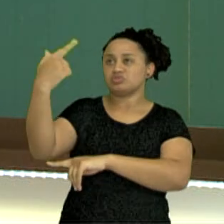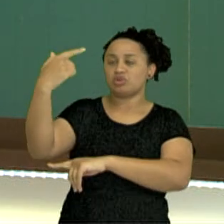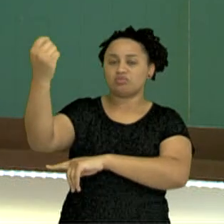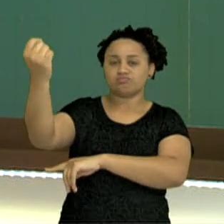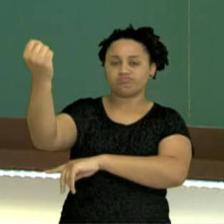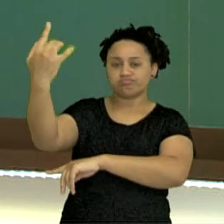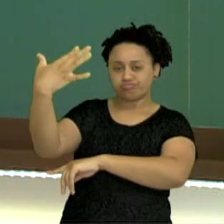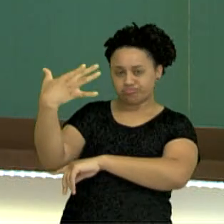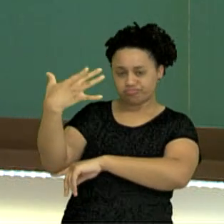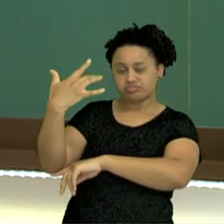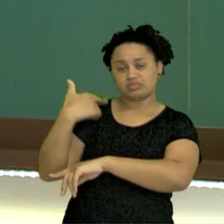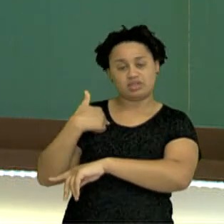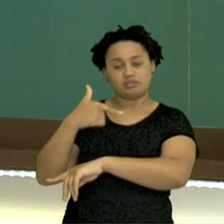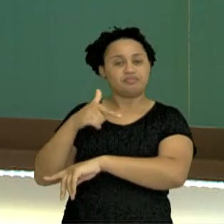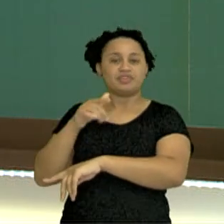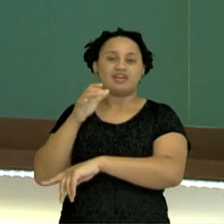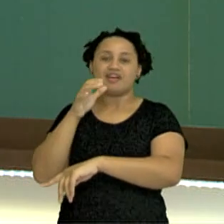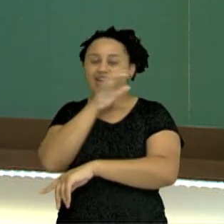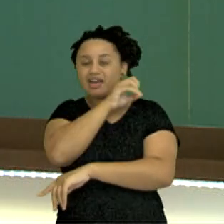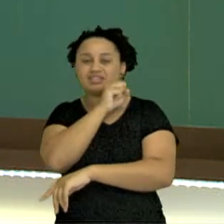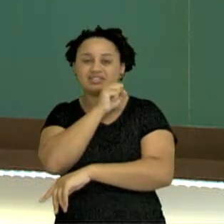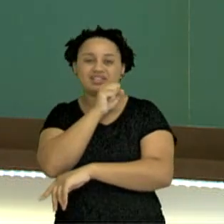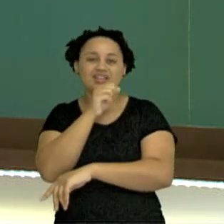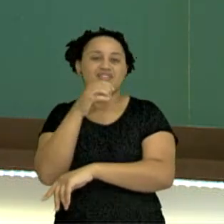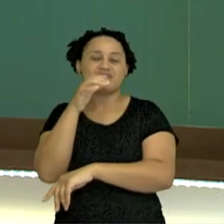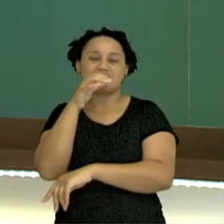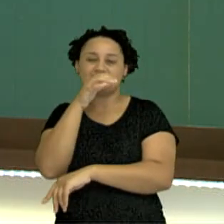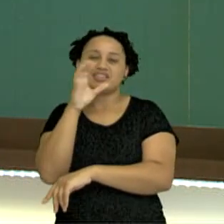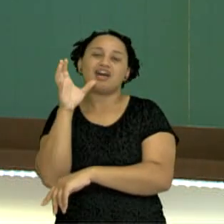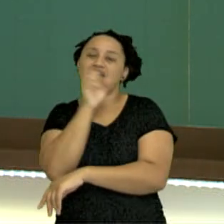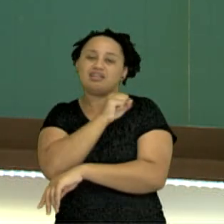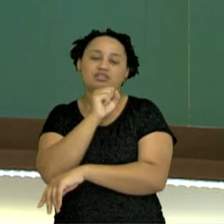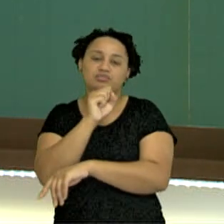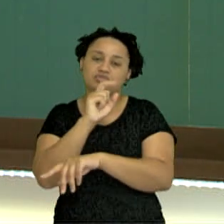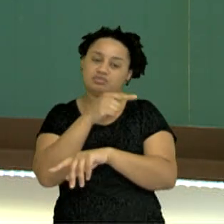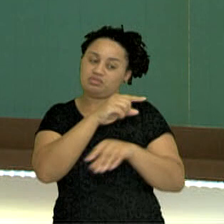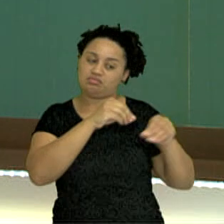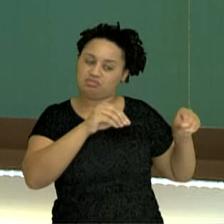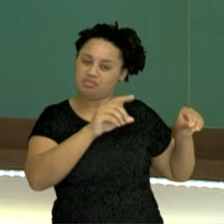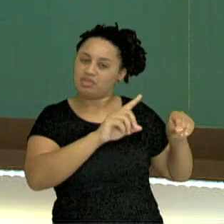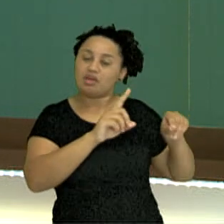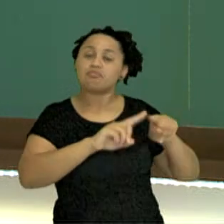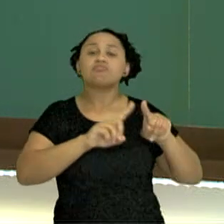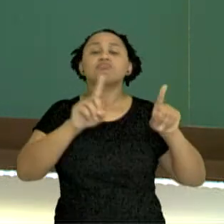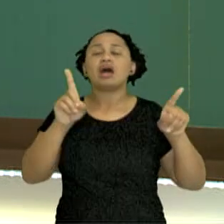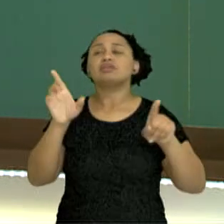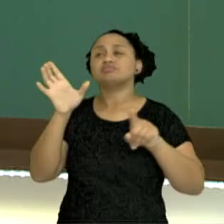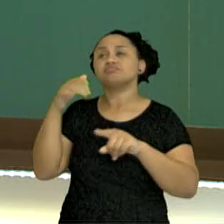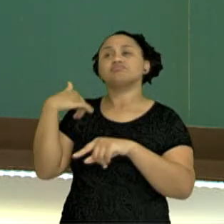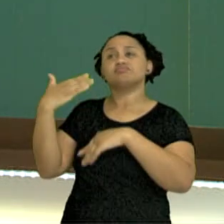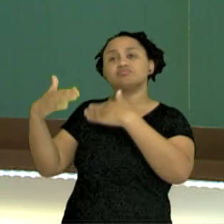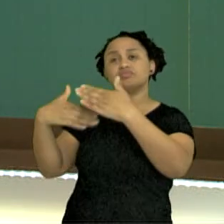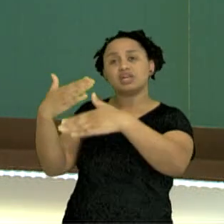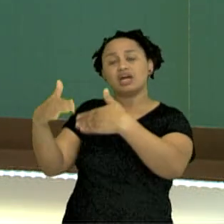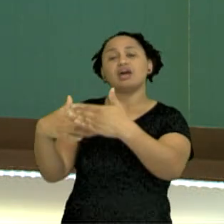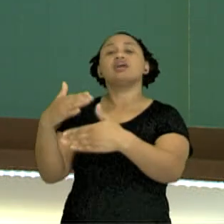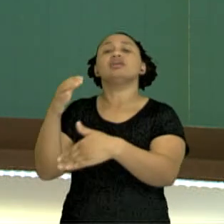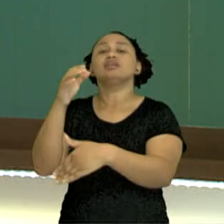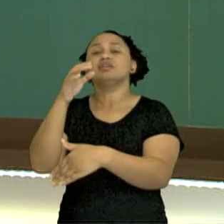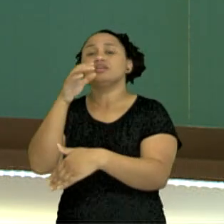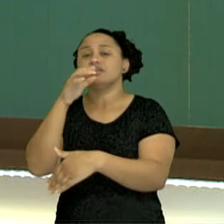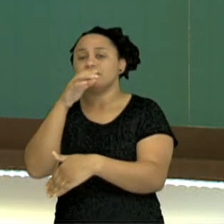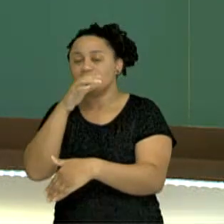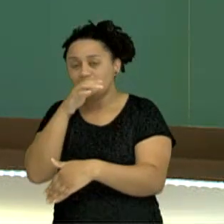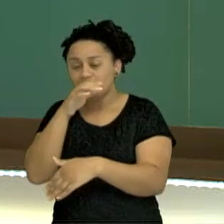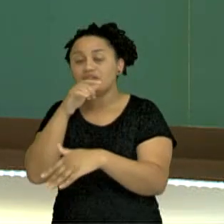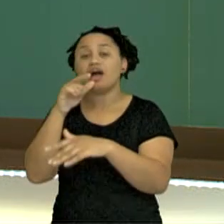solar. Ela não vai aquecer da mesma forma que a areia, no caso do deserto. Porém, à noite, essa água ela se